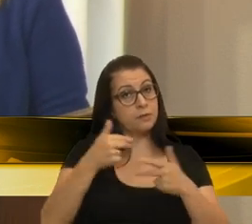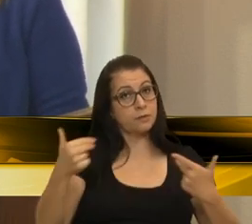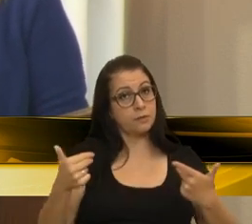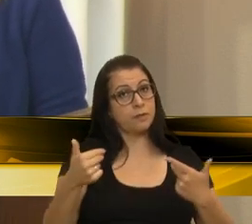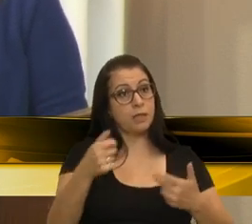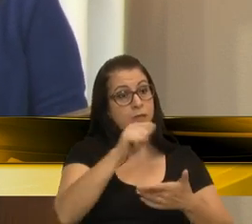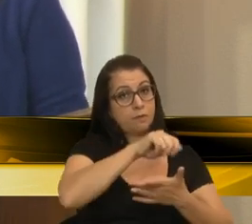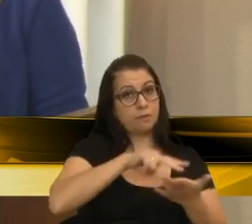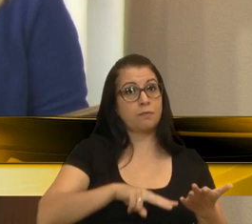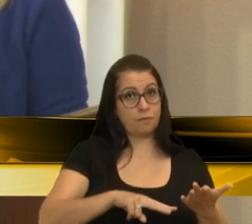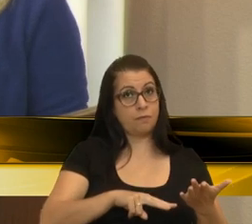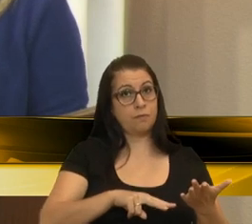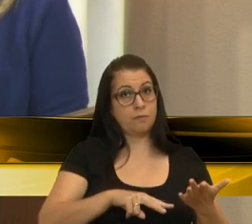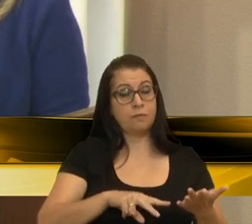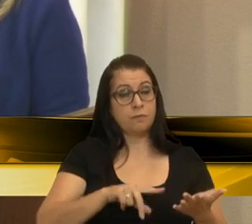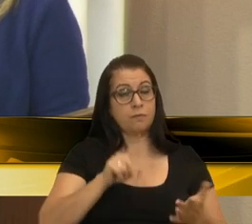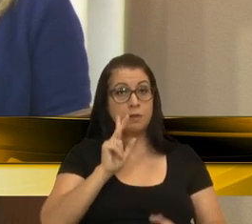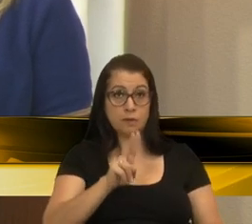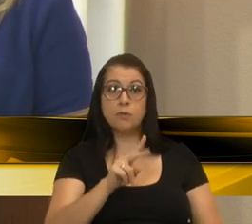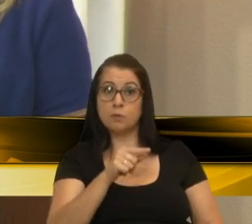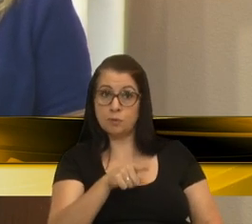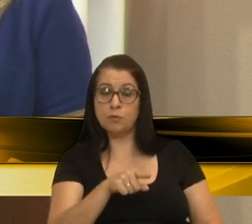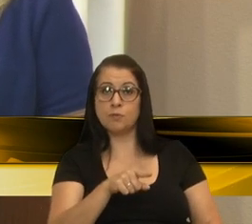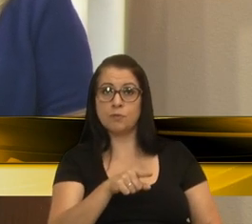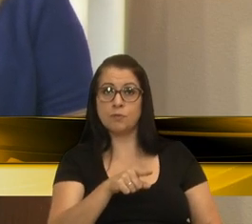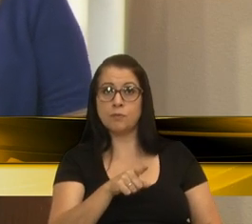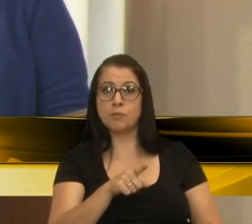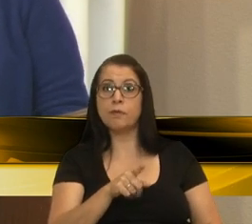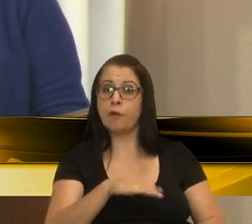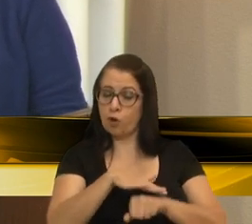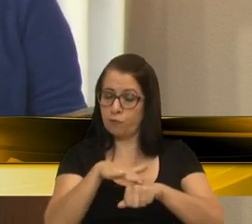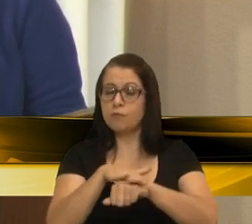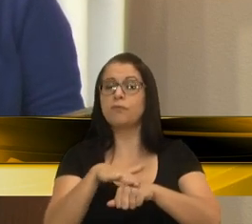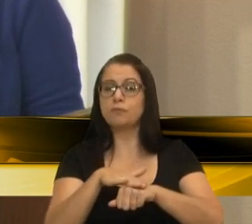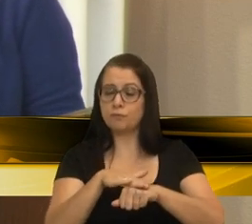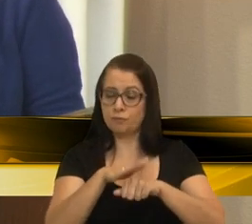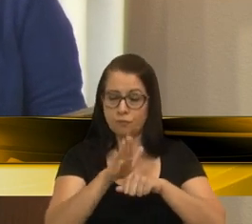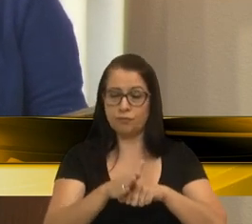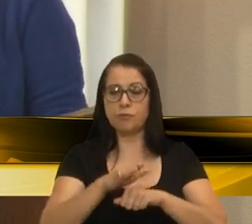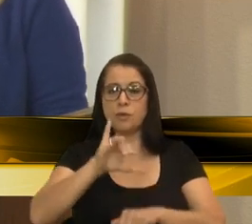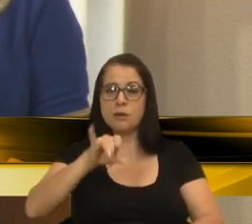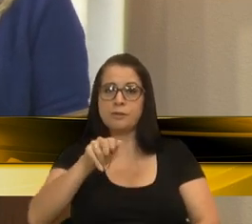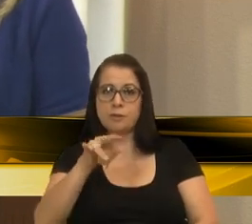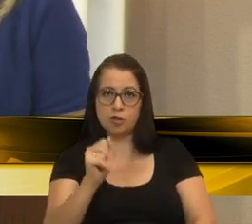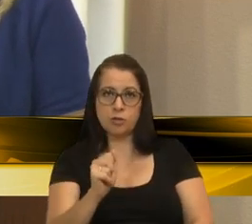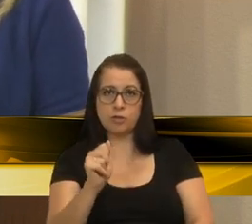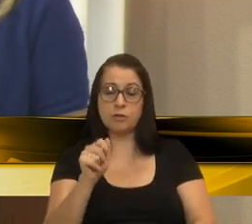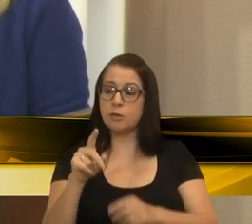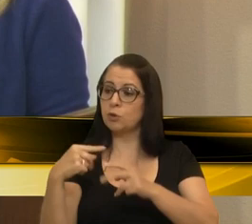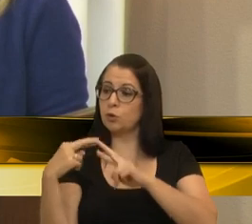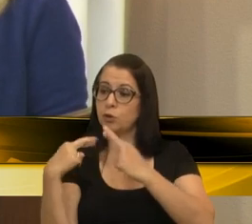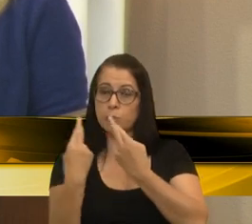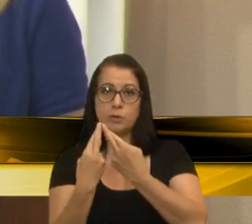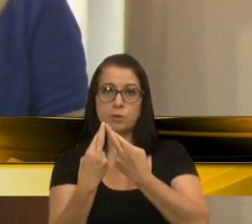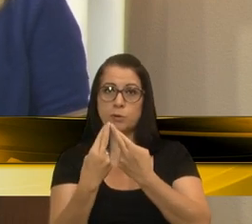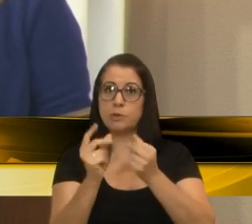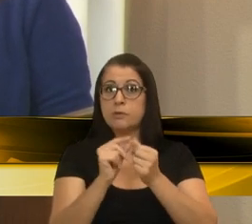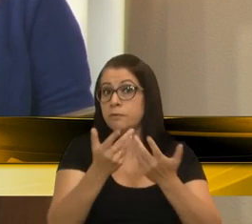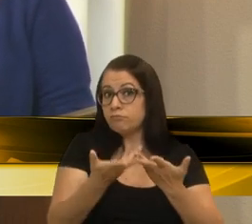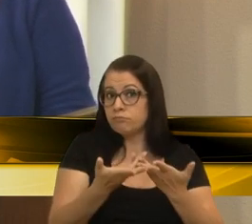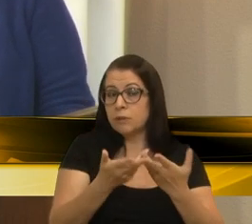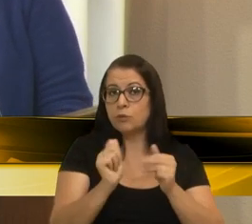essa avaliação. E isso foi conversado naquele jantar. E, se não vier por parte